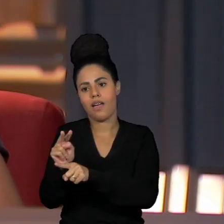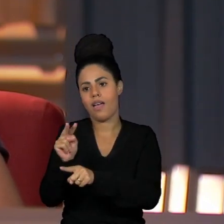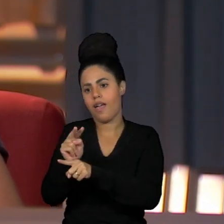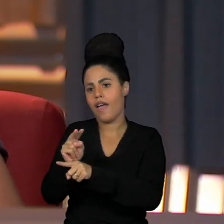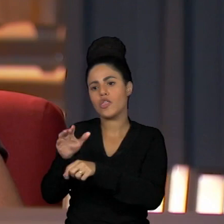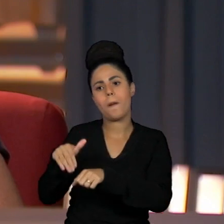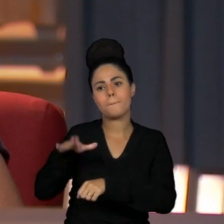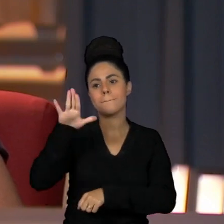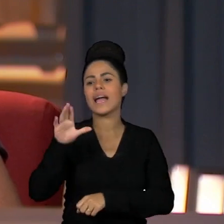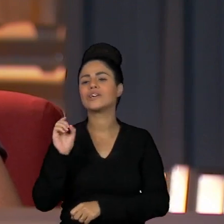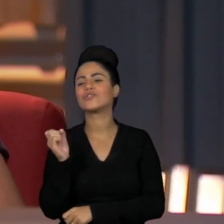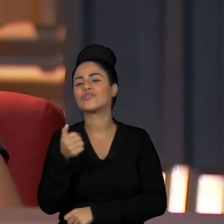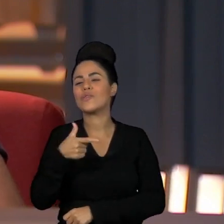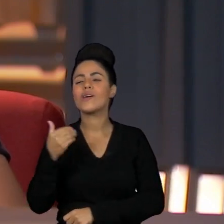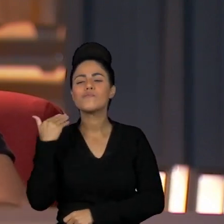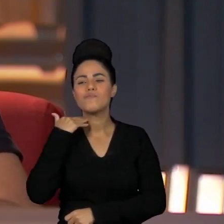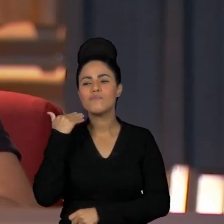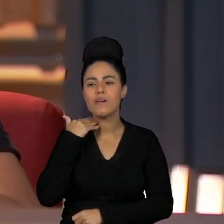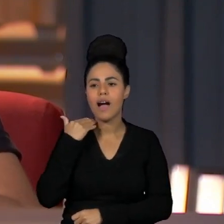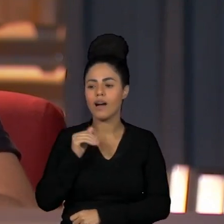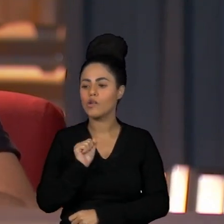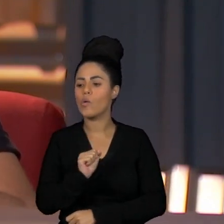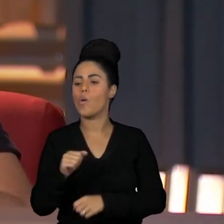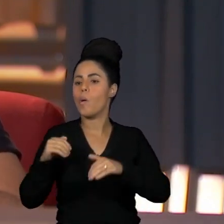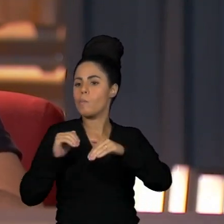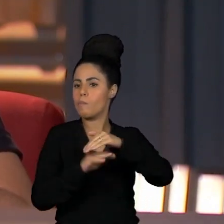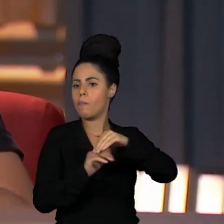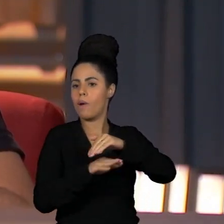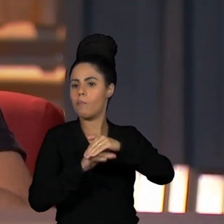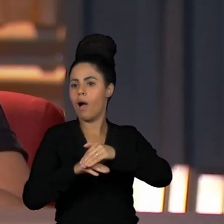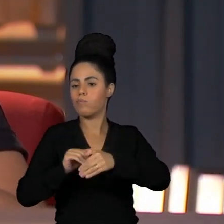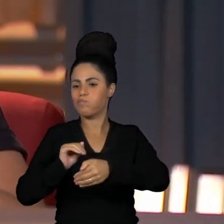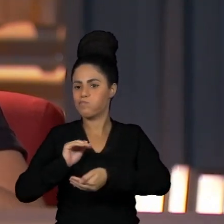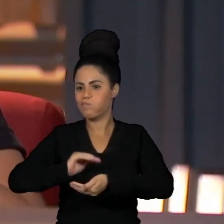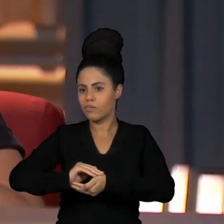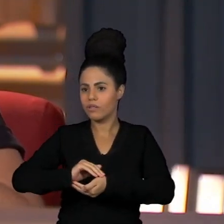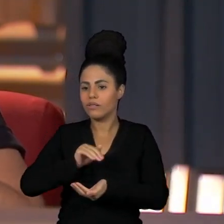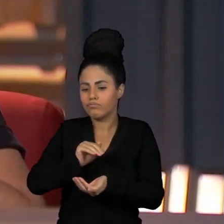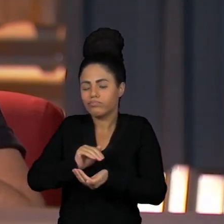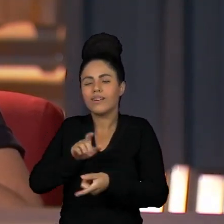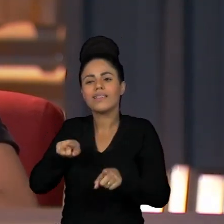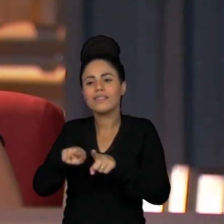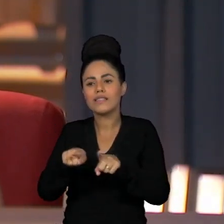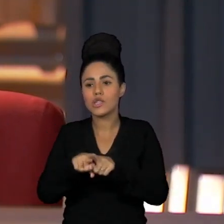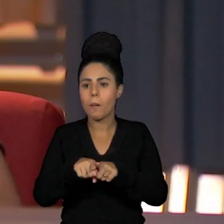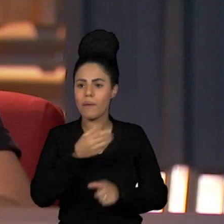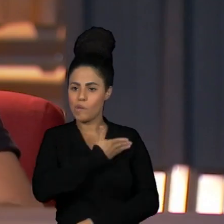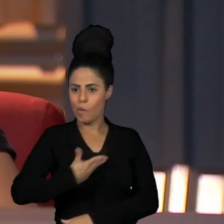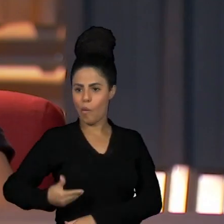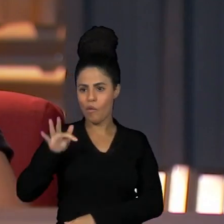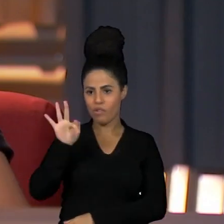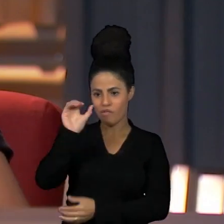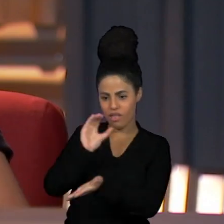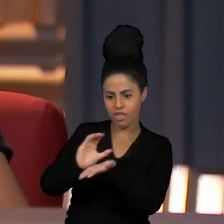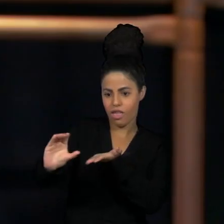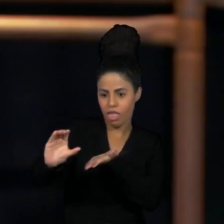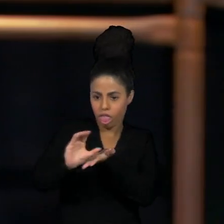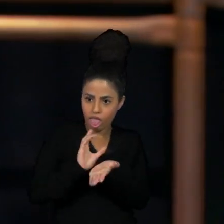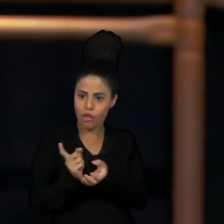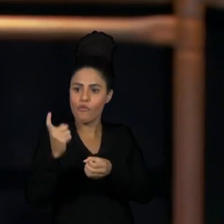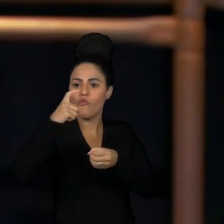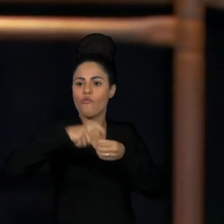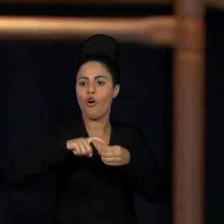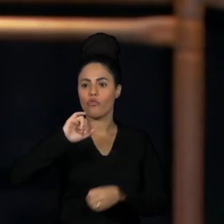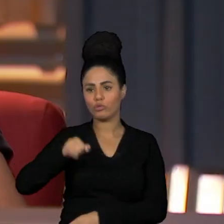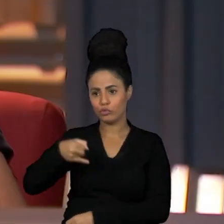poupança, rende mais do que a poupança e na prática você está emprestando dinheiro para o governo federal e aí depois ele te devolve com juros. Ele te